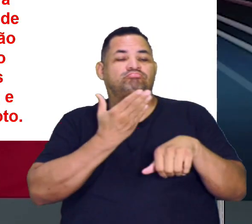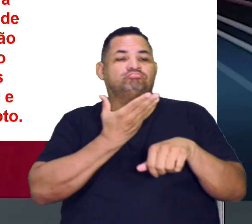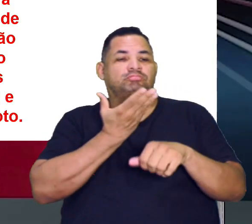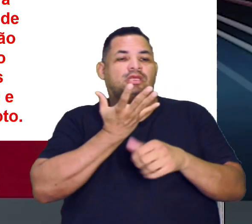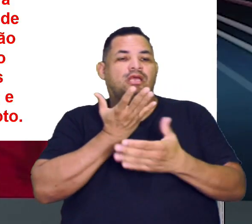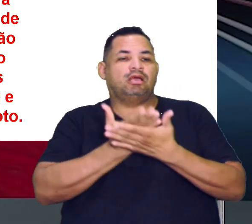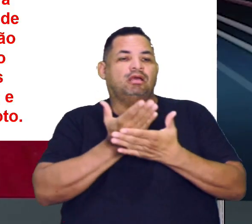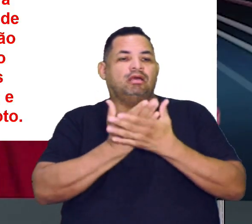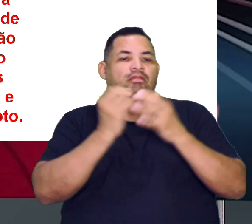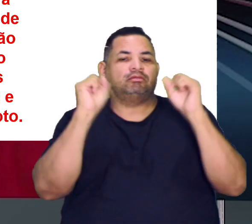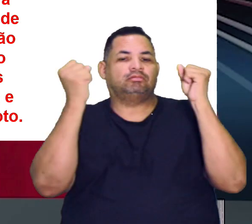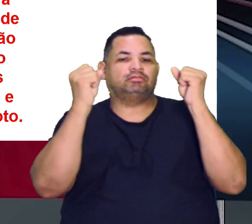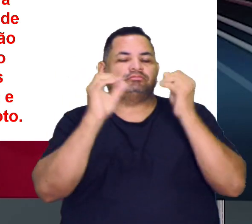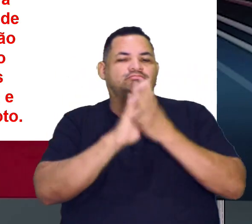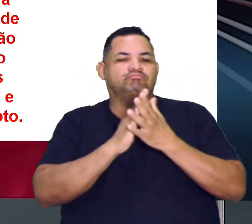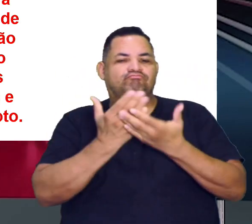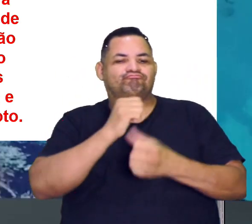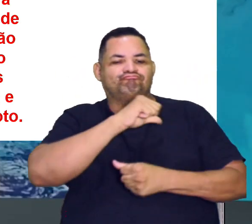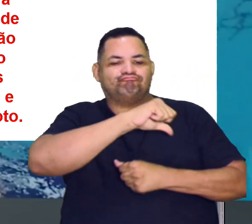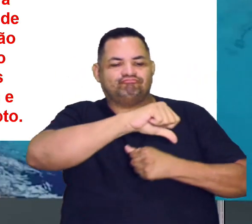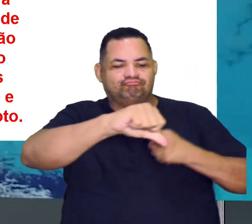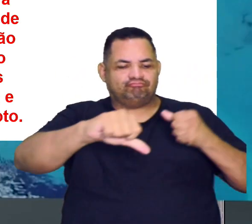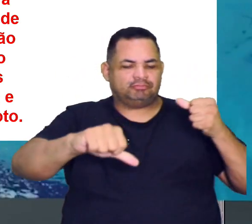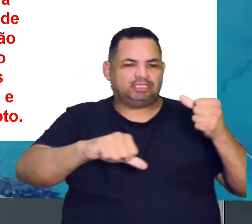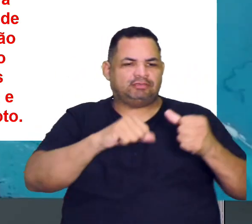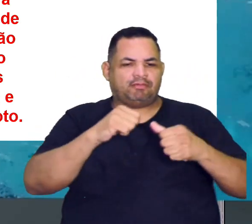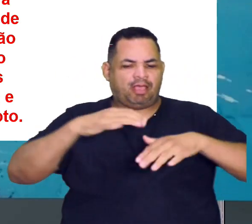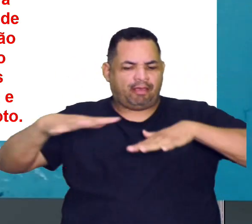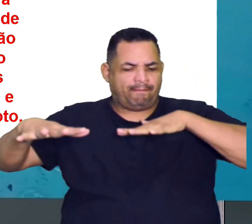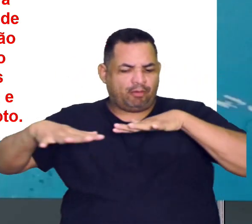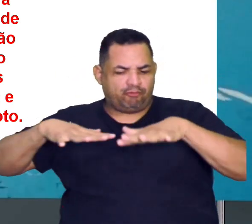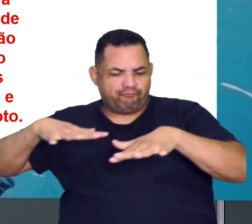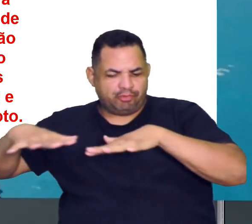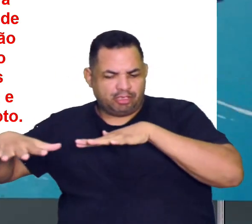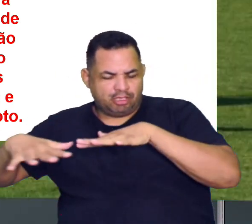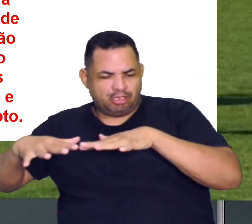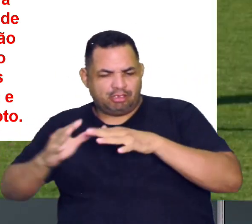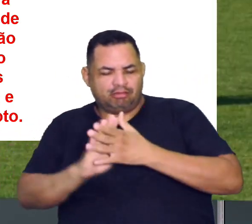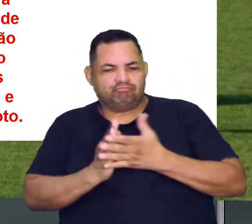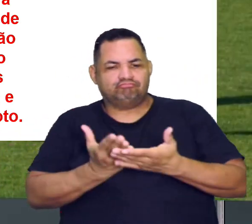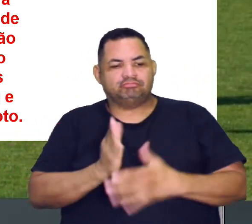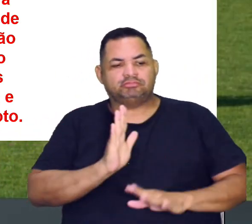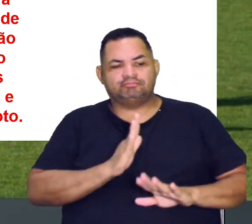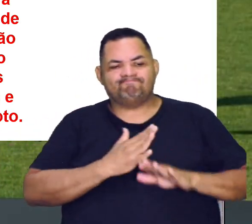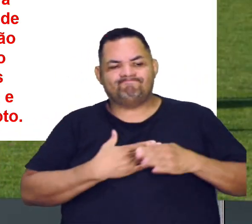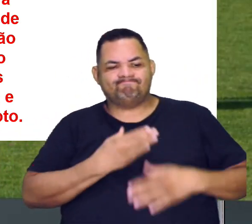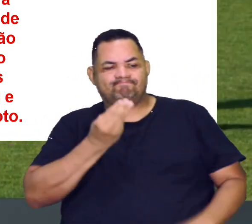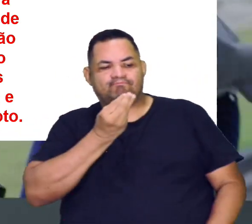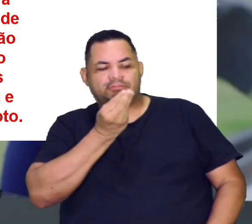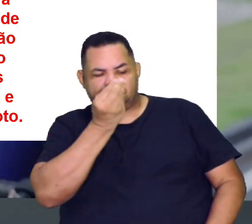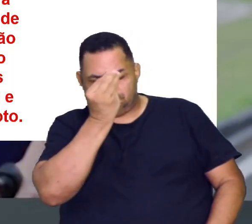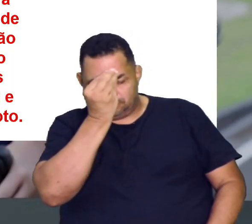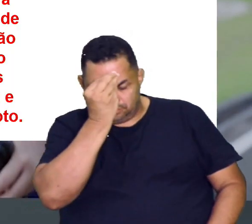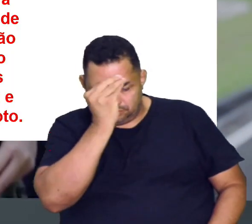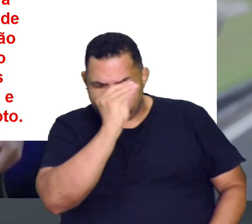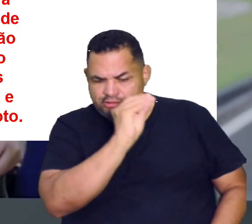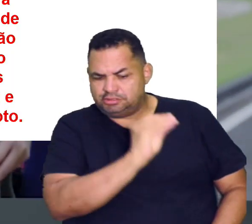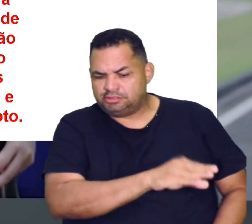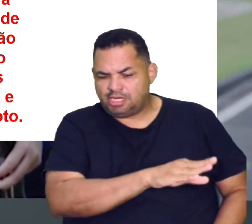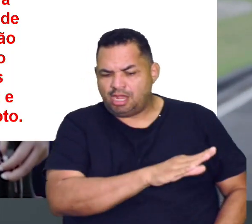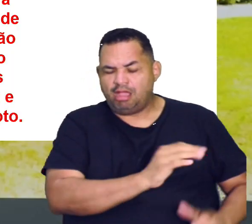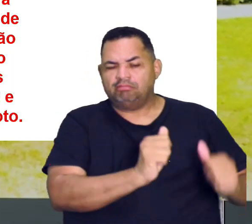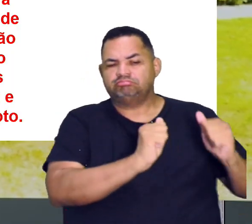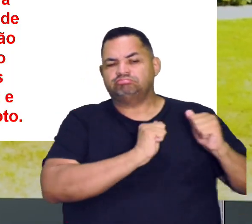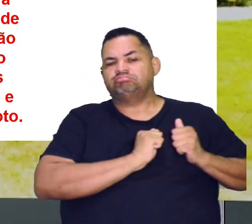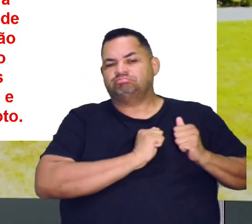mais sedentário, e sim que você fique mais ativo fisicamente. Que você se movimente, que você cuide da sua saúde, que você melhore